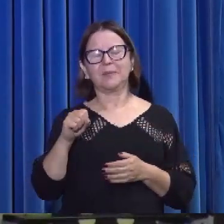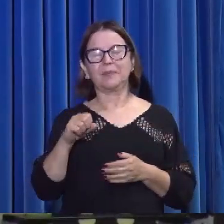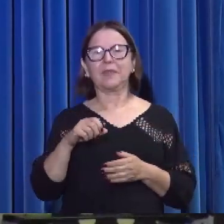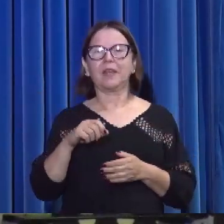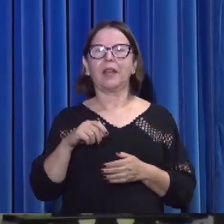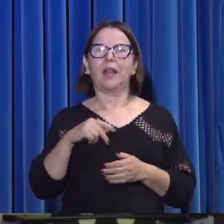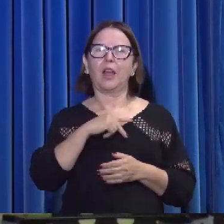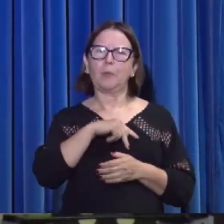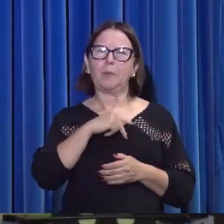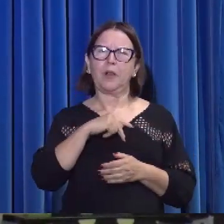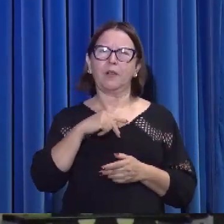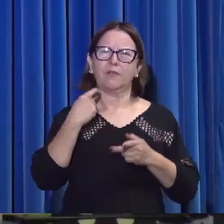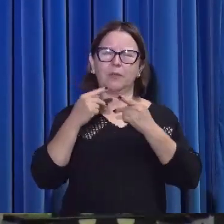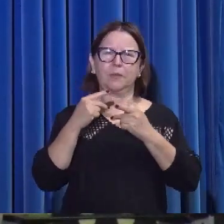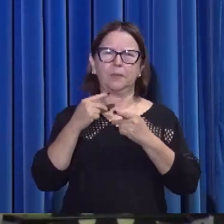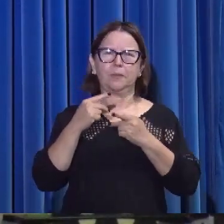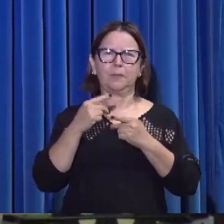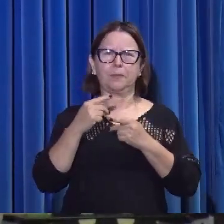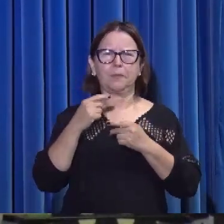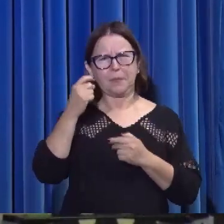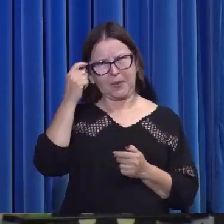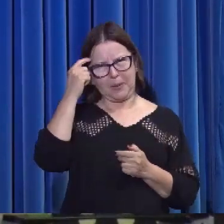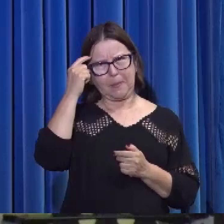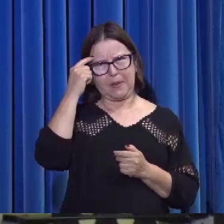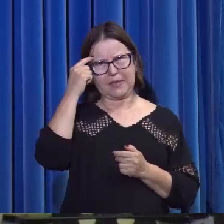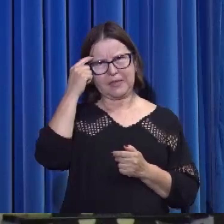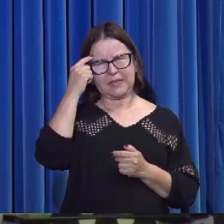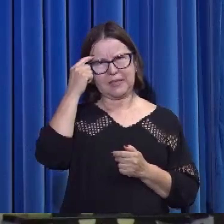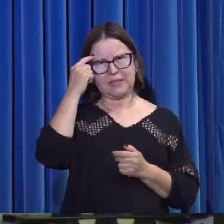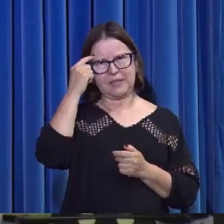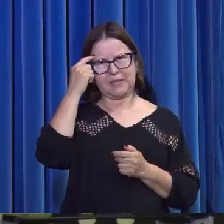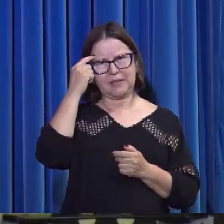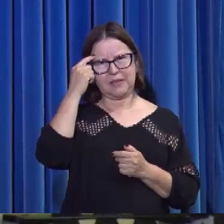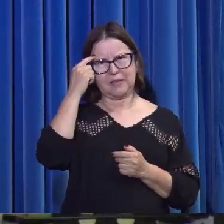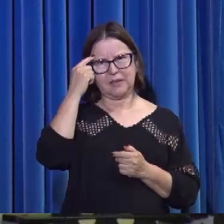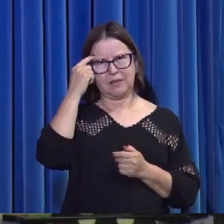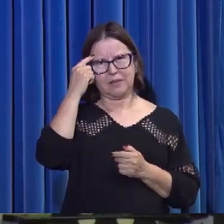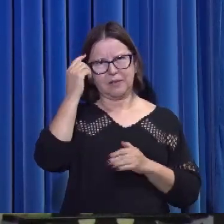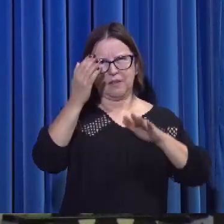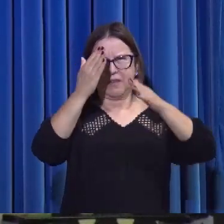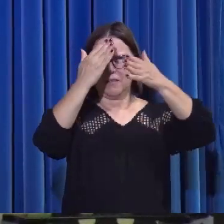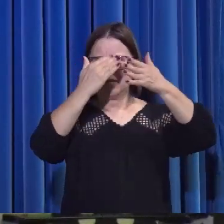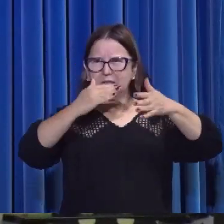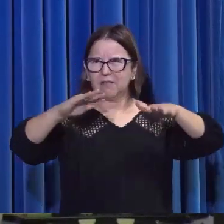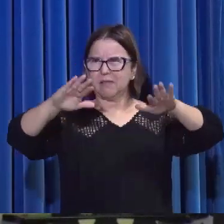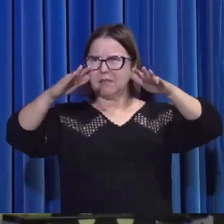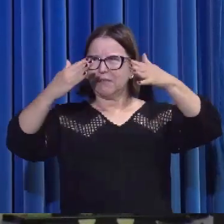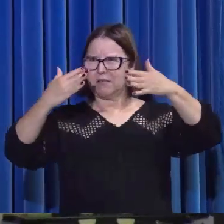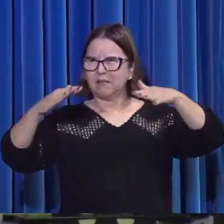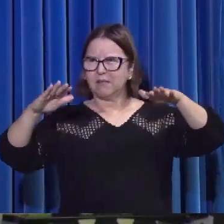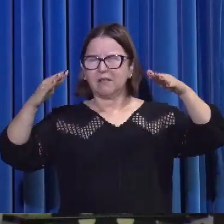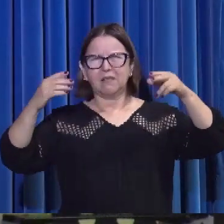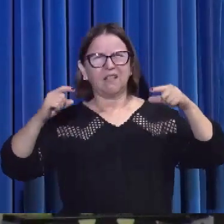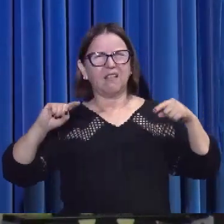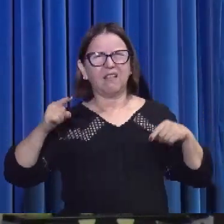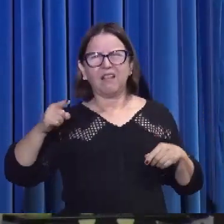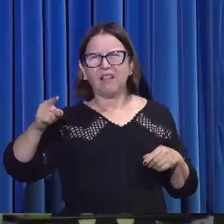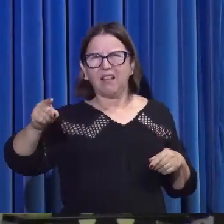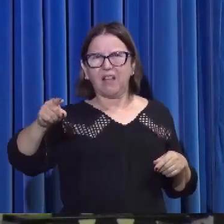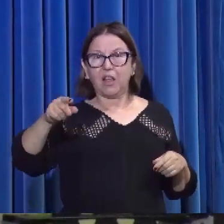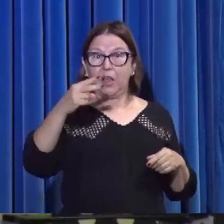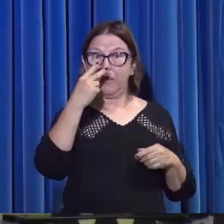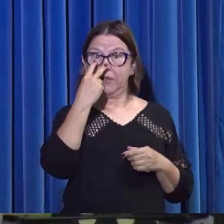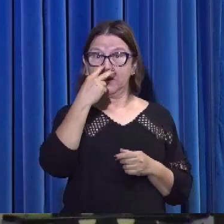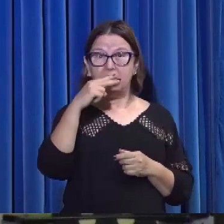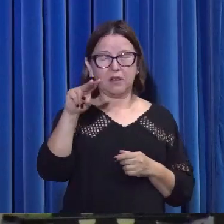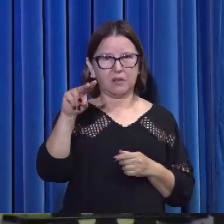diz: "Imagine se olhando para o vasto mar diante de você, você se abaixa, põe